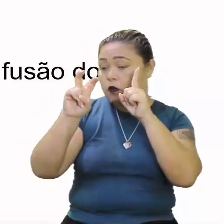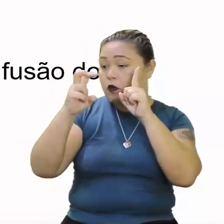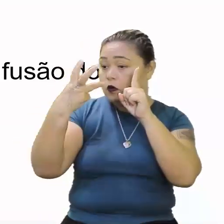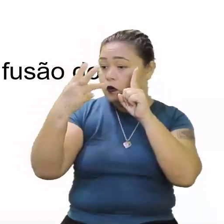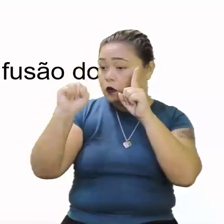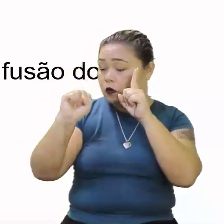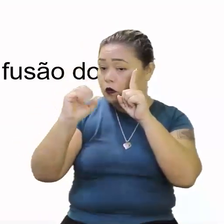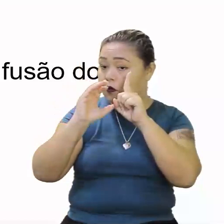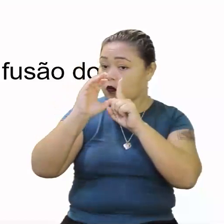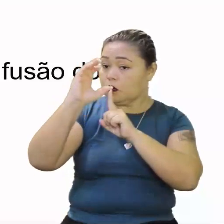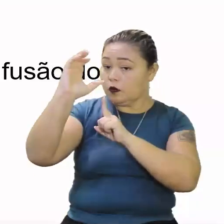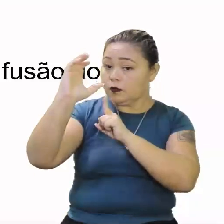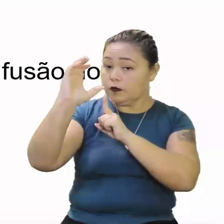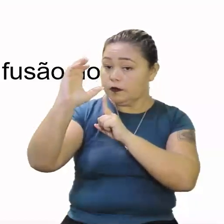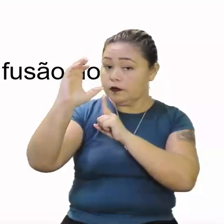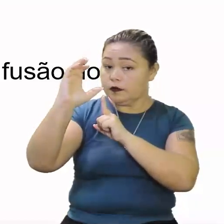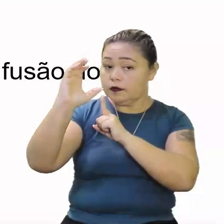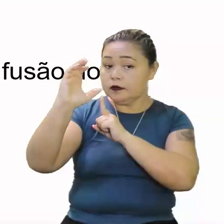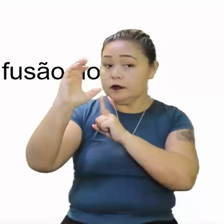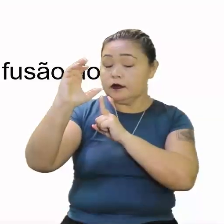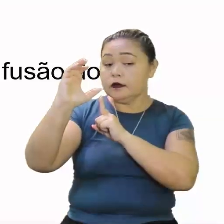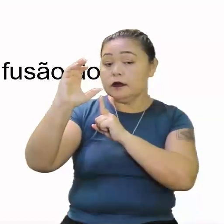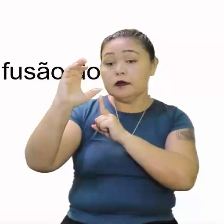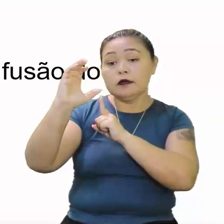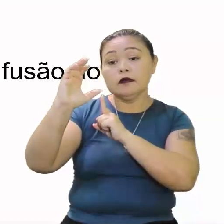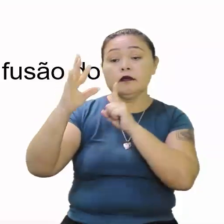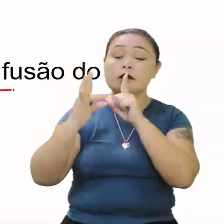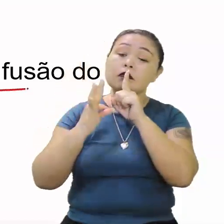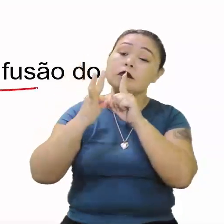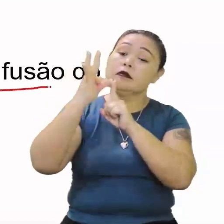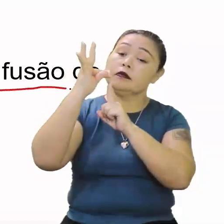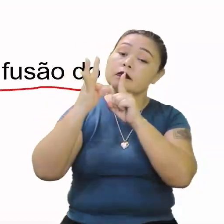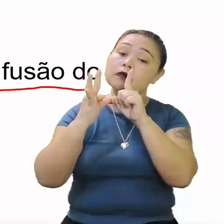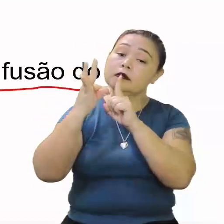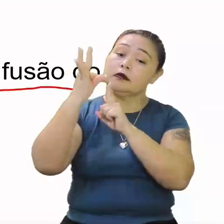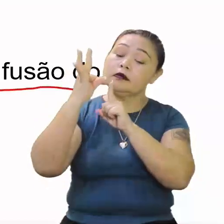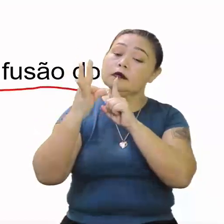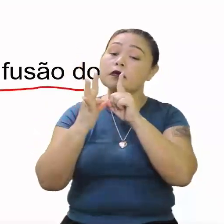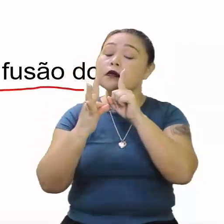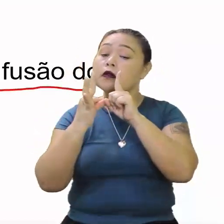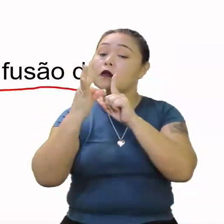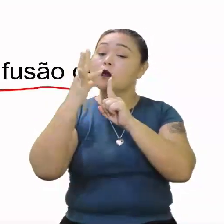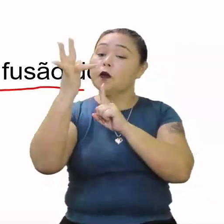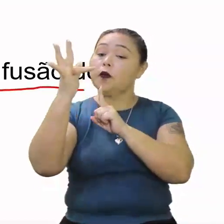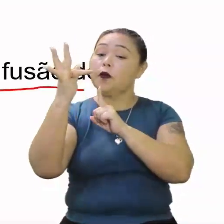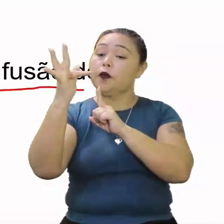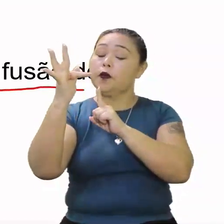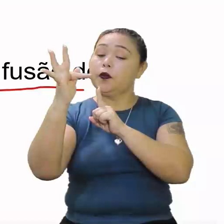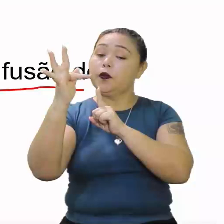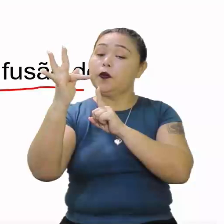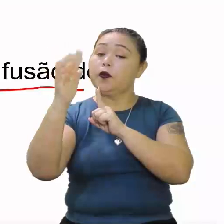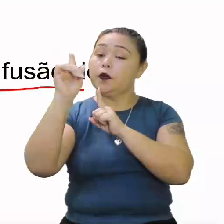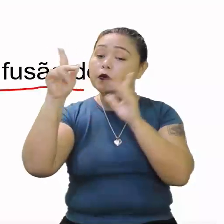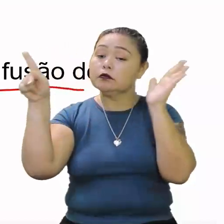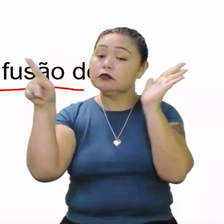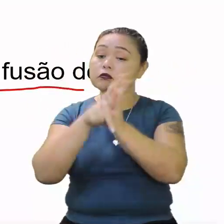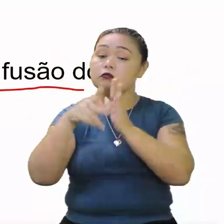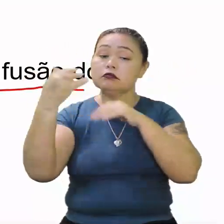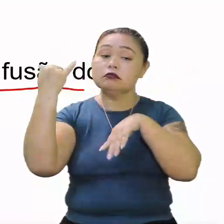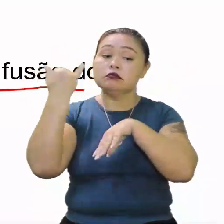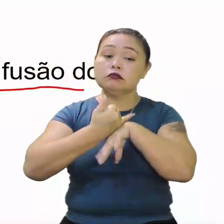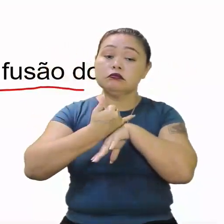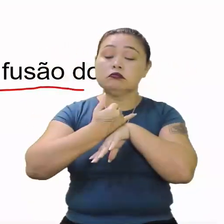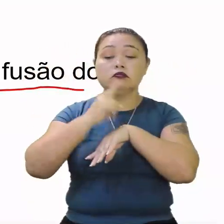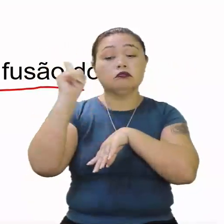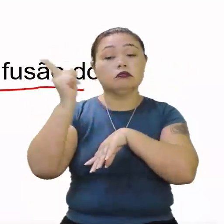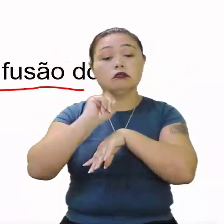1538 graus, pois a temperatura de fusão do ferro não